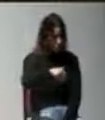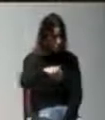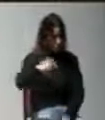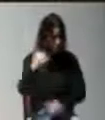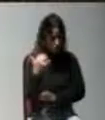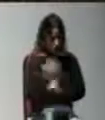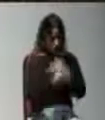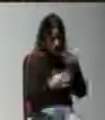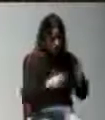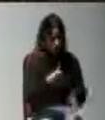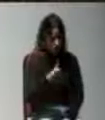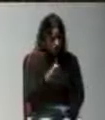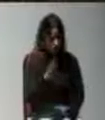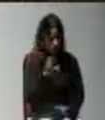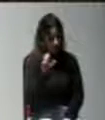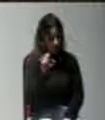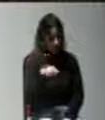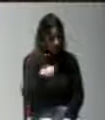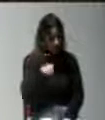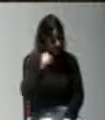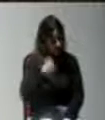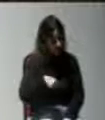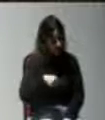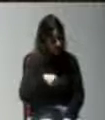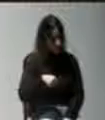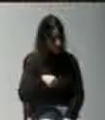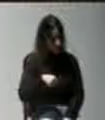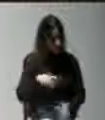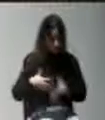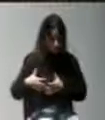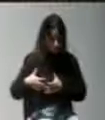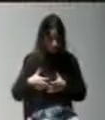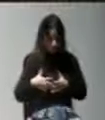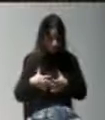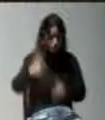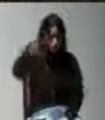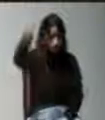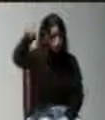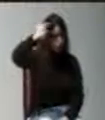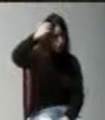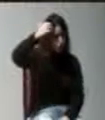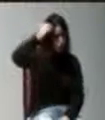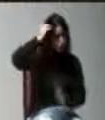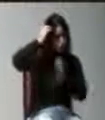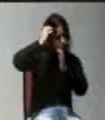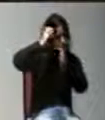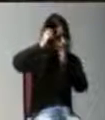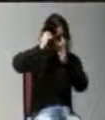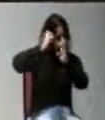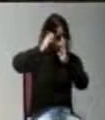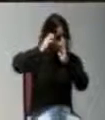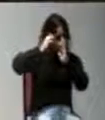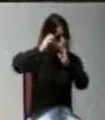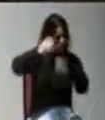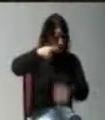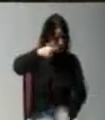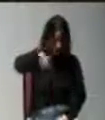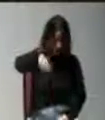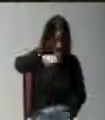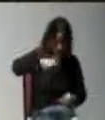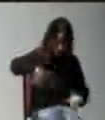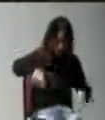Leblon. Sim, aquela caravana com o sol lhe torrando os miolos deixa em polvorosa uma gente